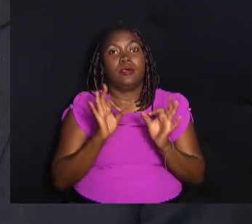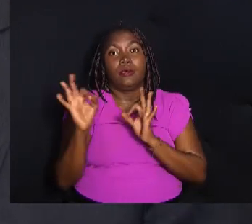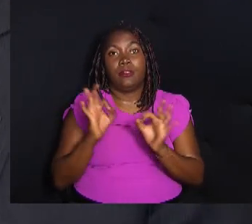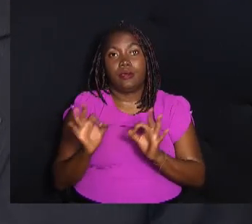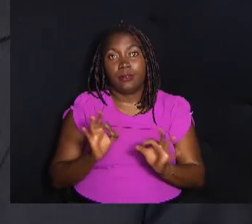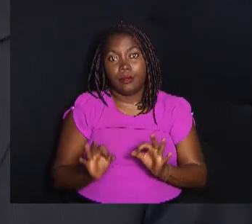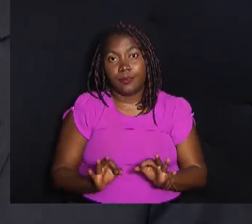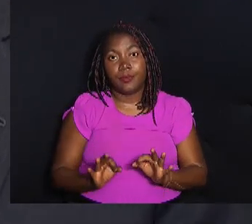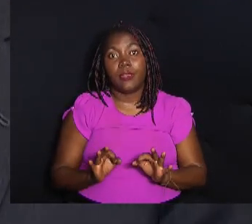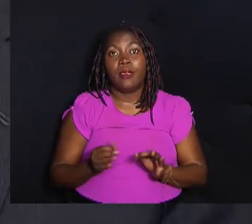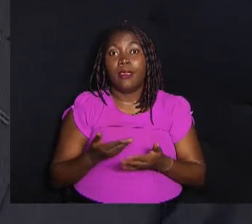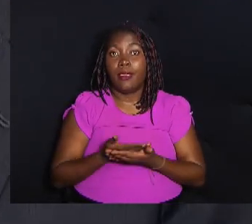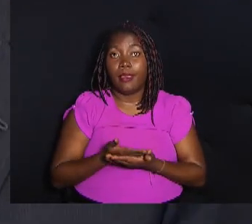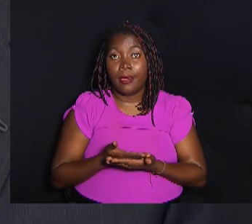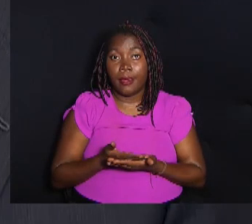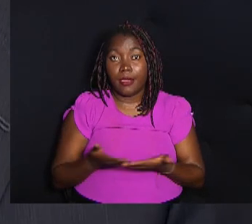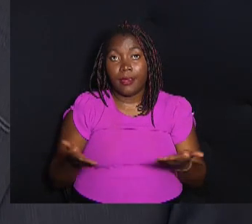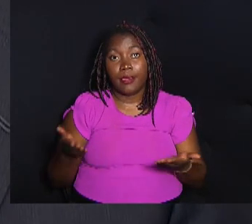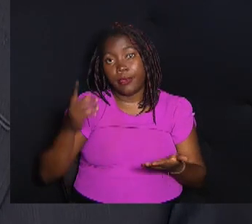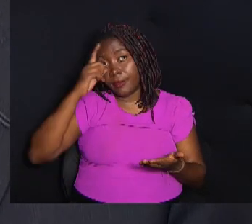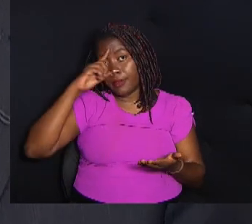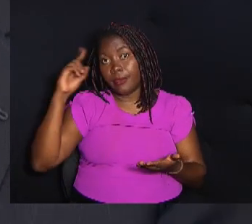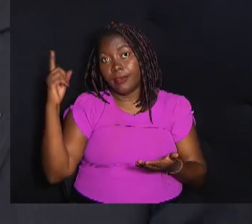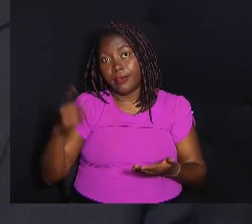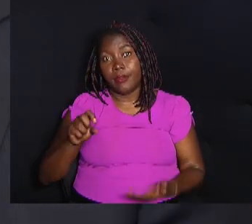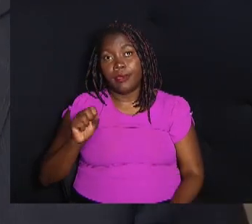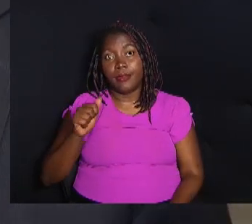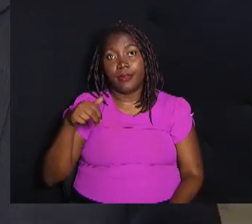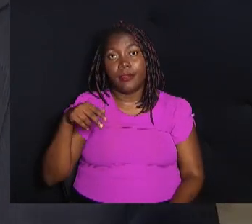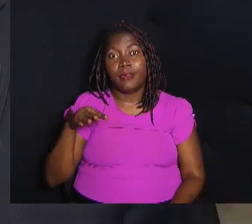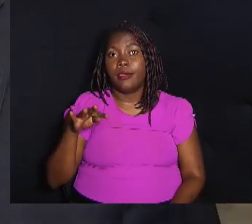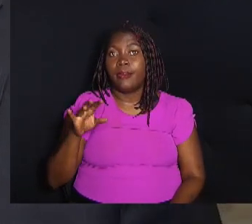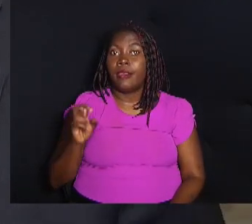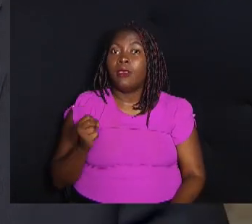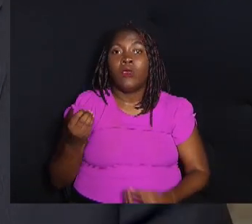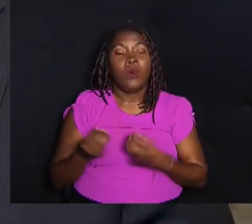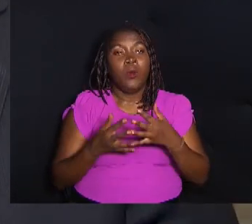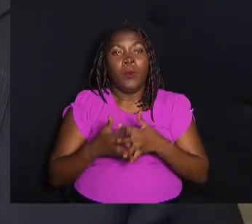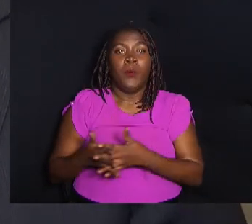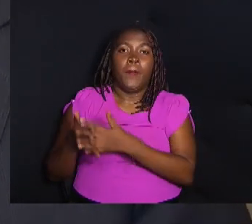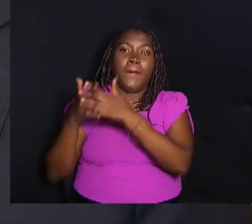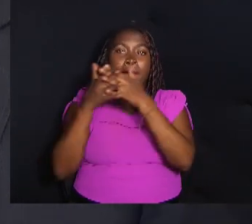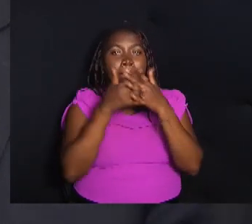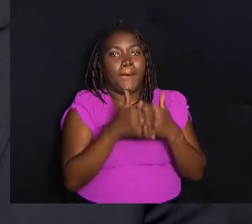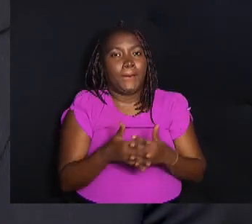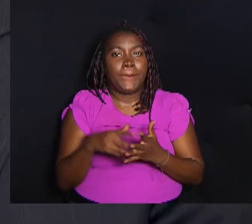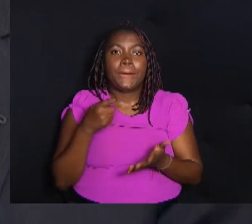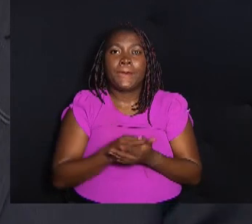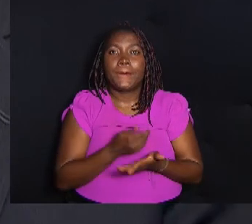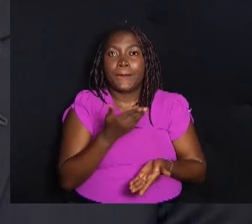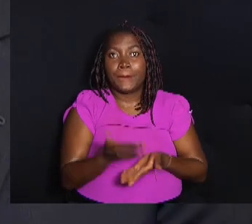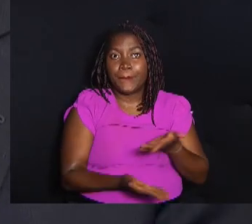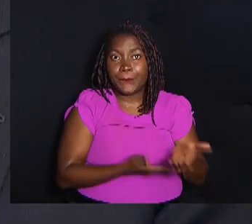se deslocam pro Porto de Santos Via caminhões Ou seja você tem que cuidar do ser humano facilitar o